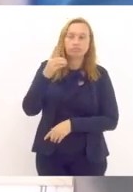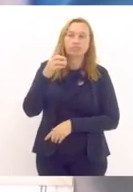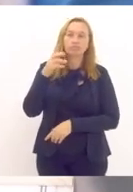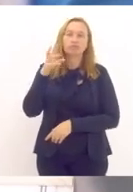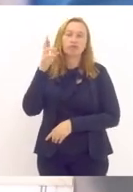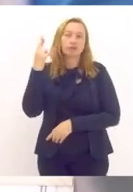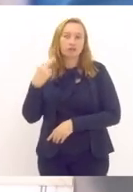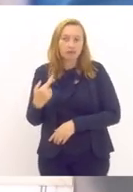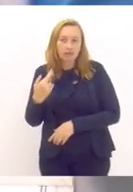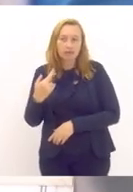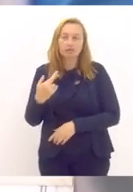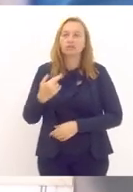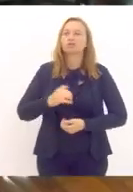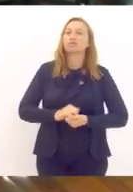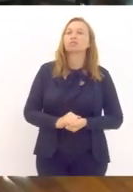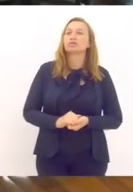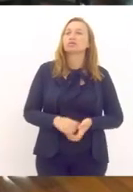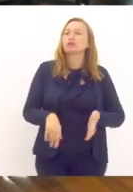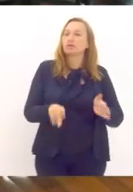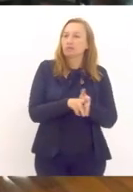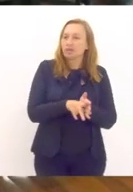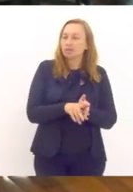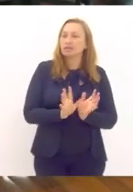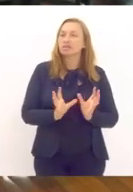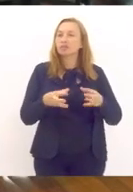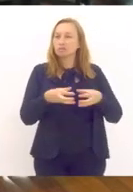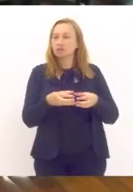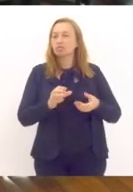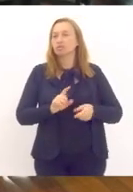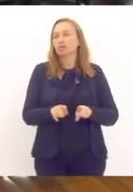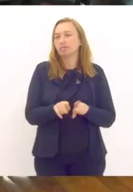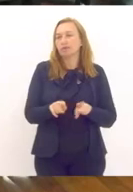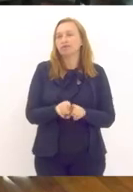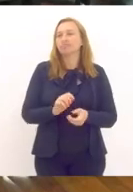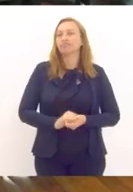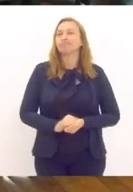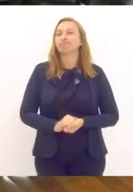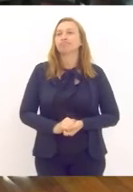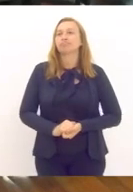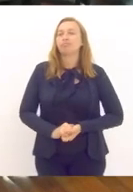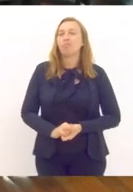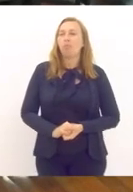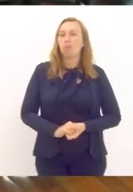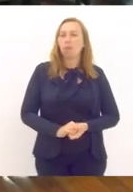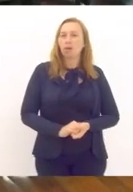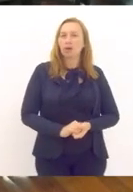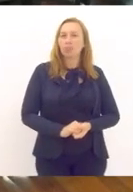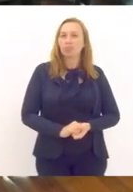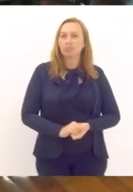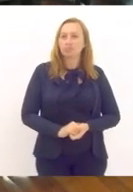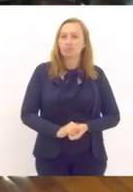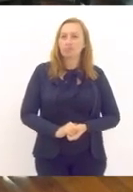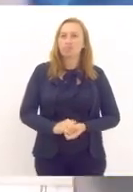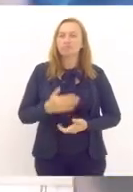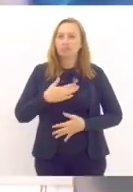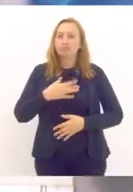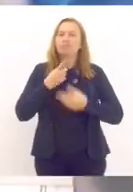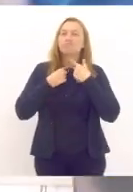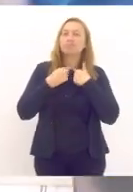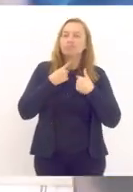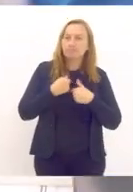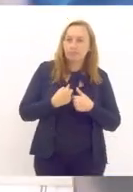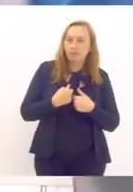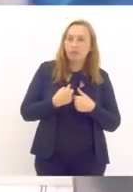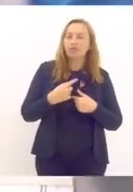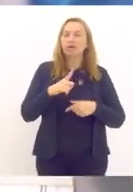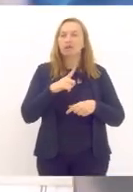membro, Renata Souza, que é membro da comissão. A gente, assim, pelo menos é o meu desejo, a gente vai ter